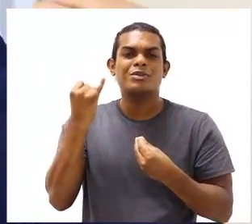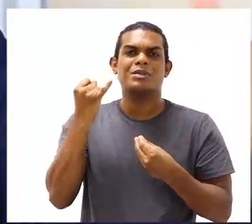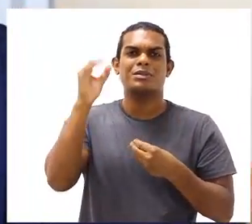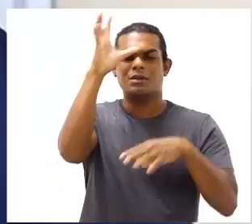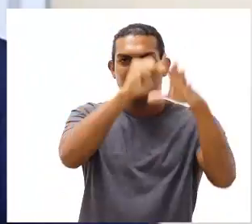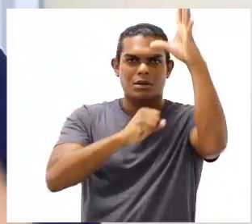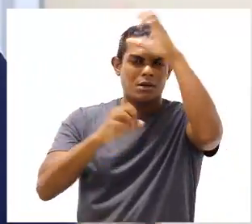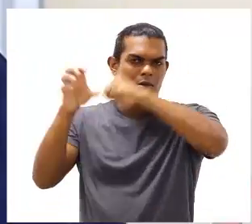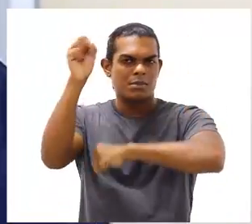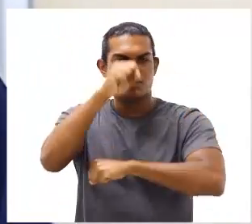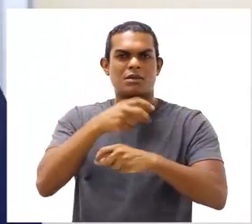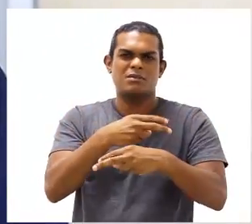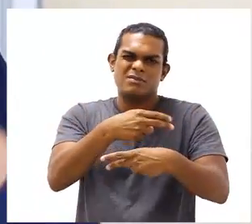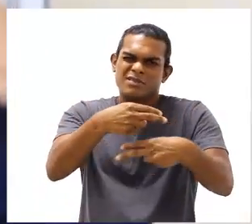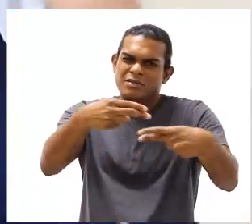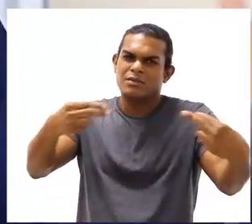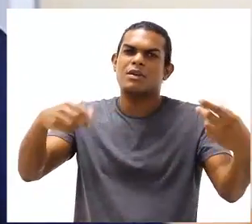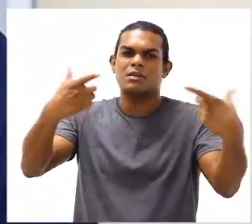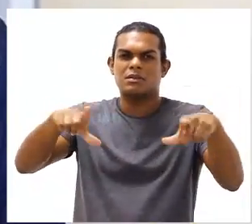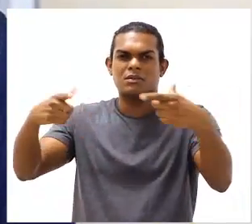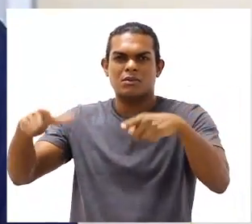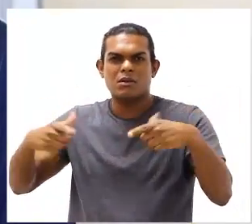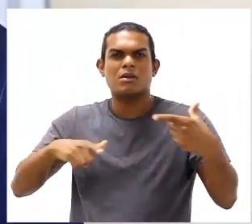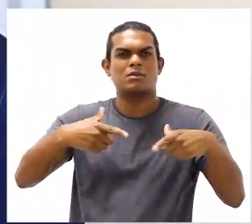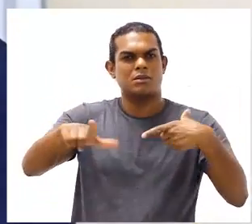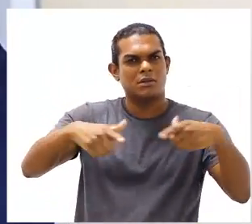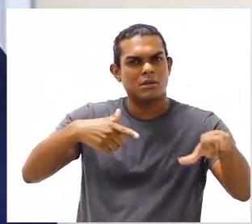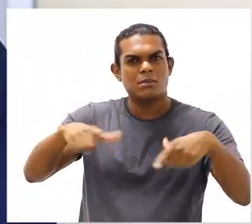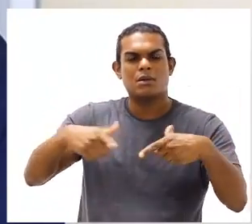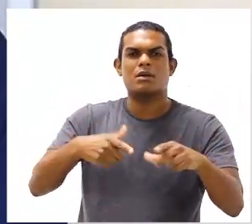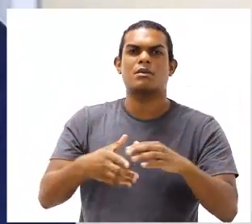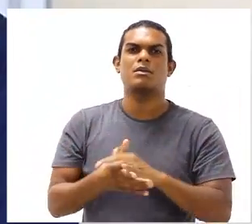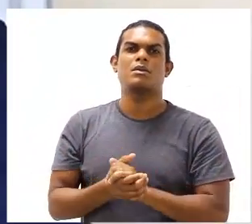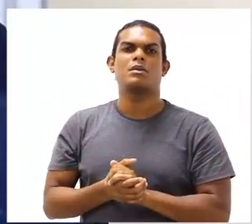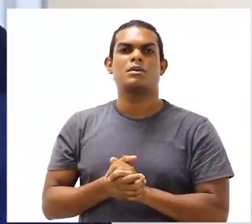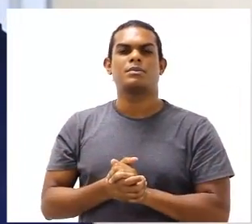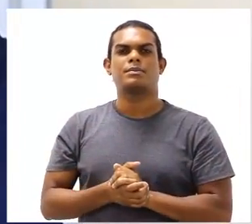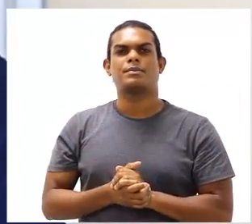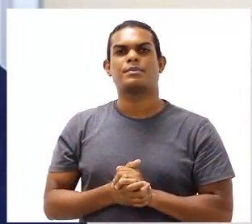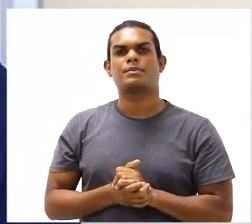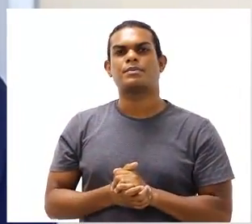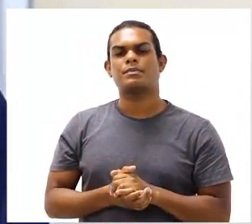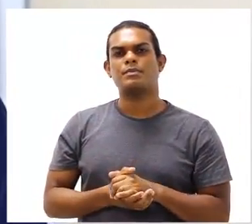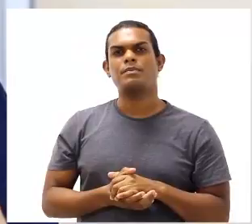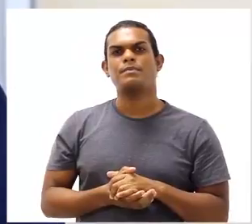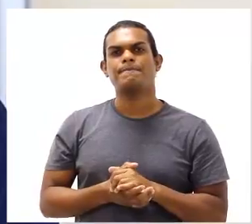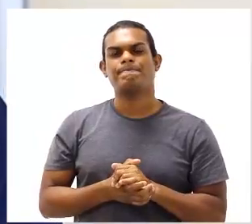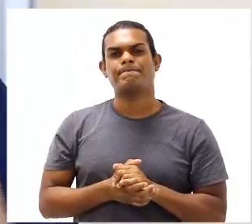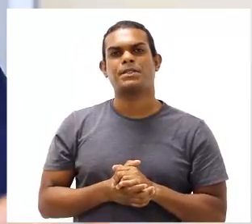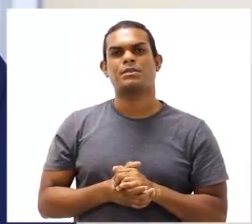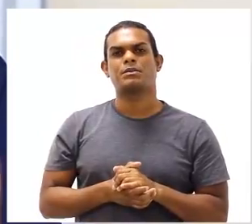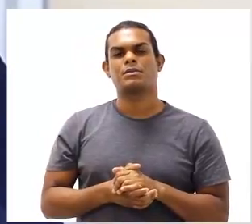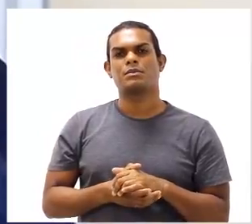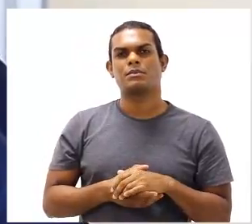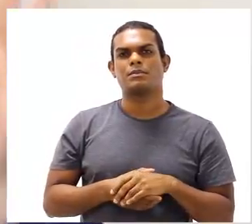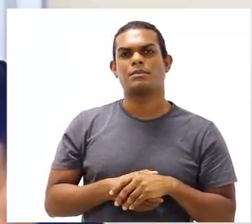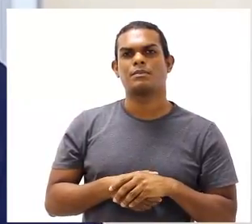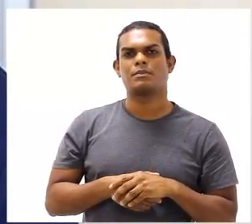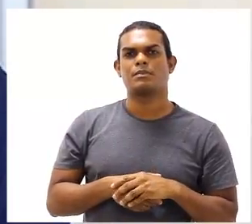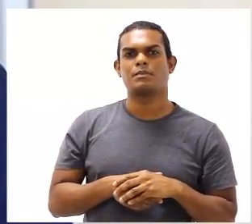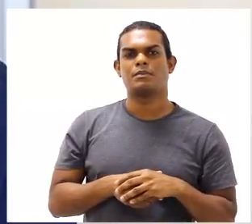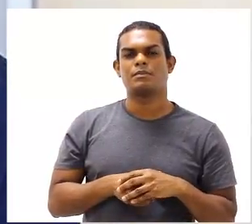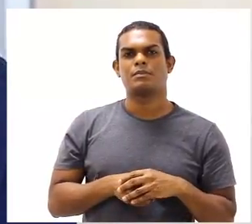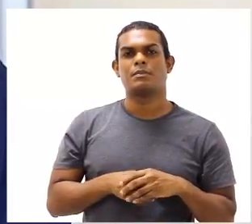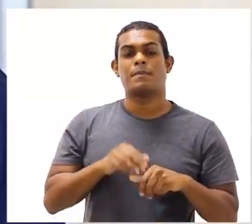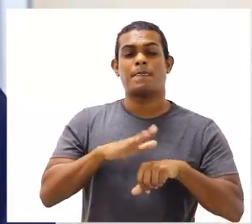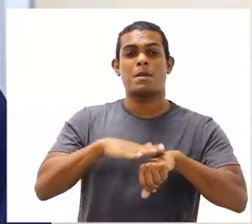outras áreas, com interatividades, com um aprendizado muito mais rico do que você simplesmente se fixar em atender a